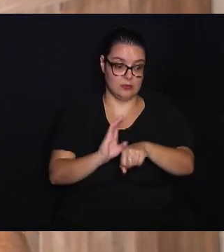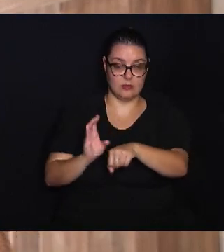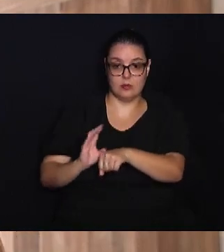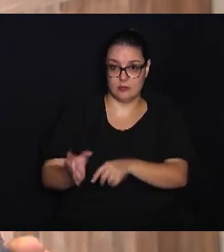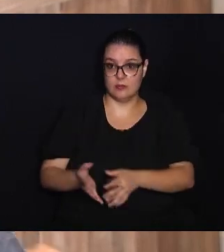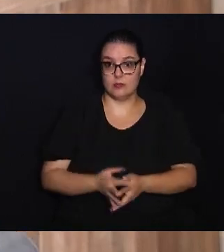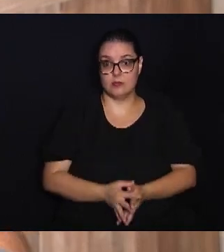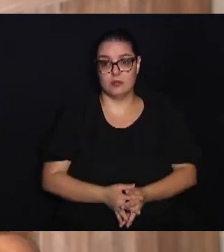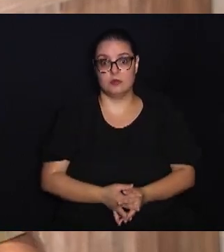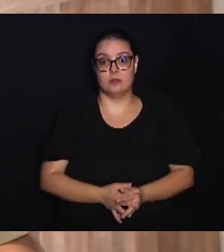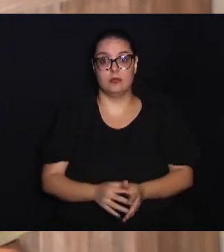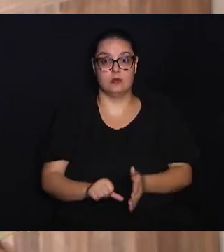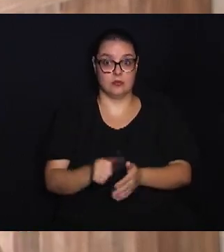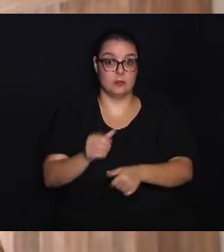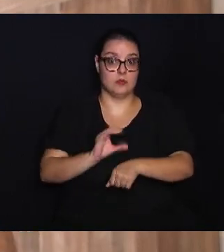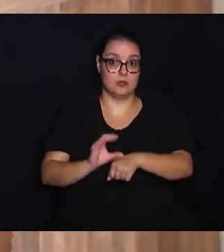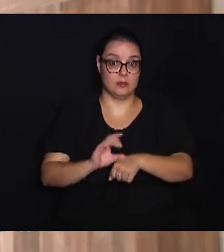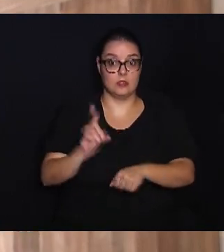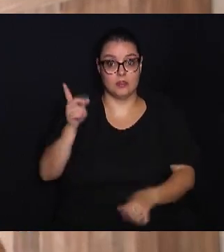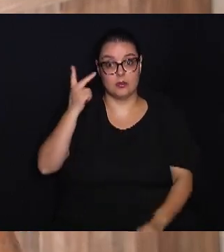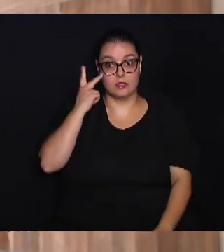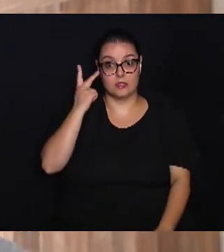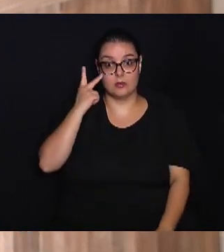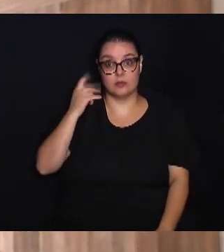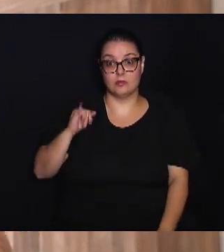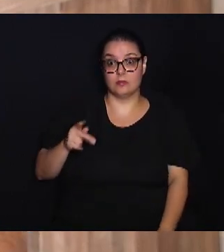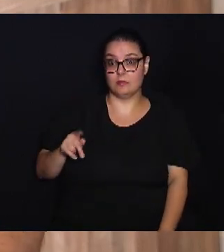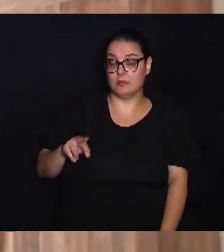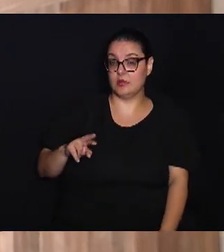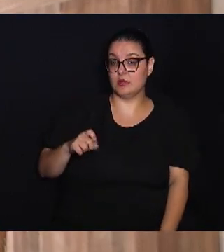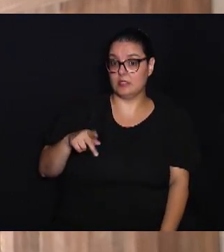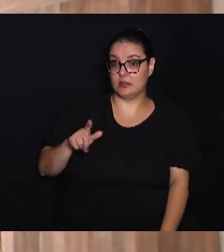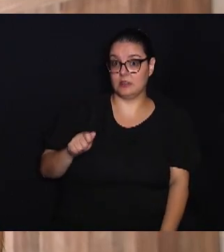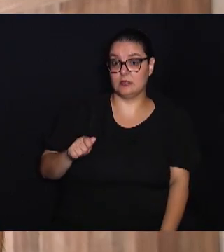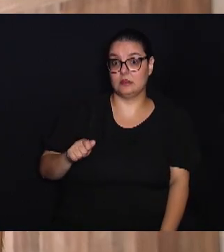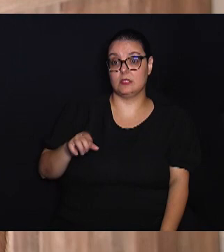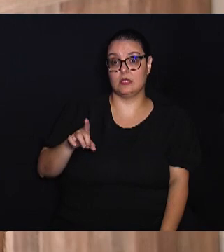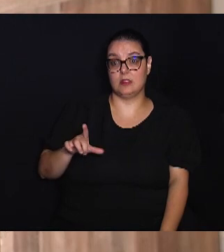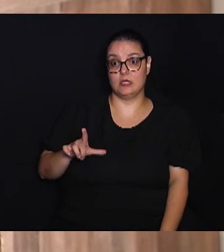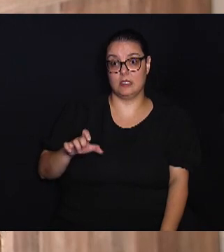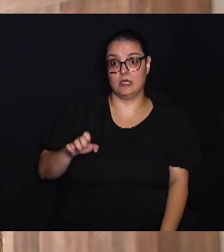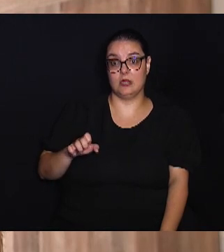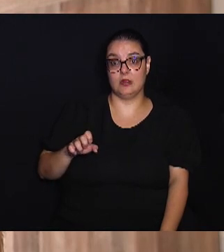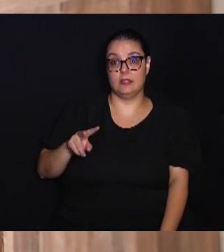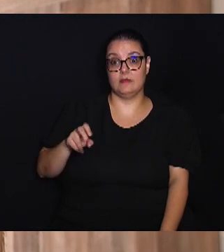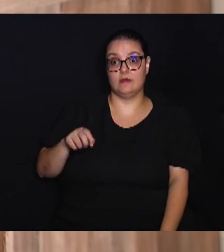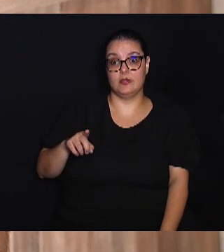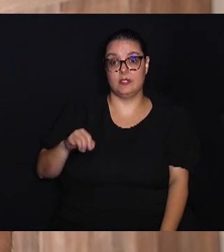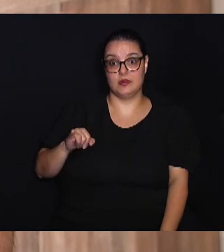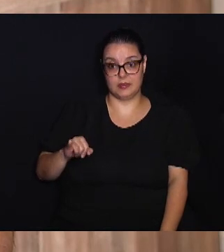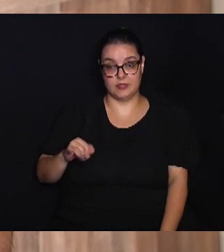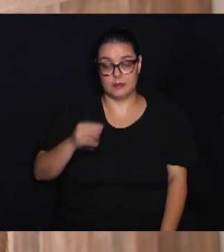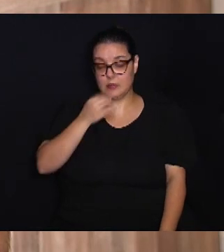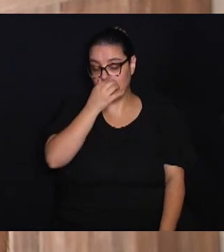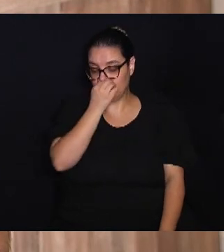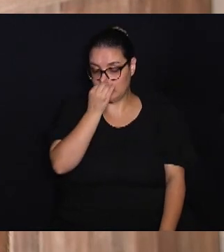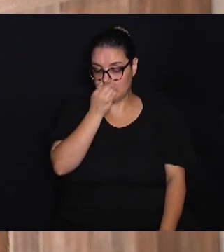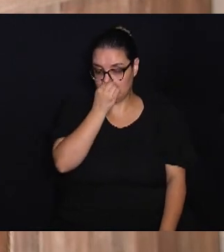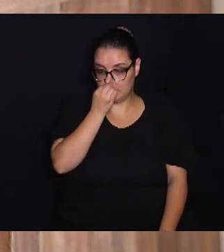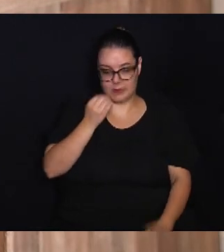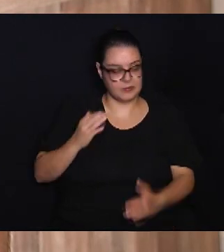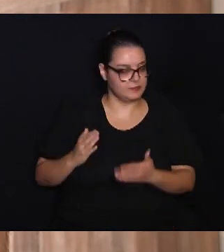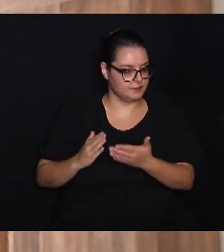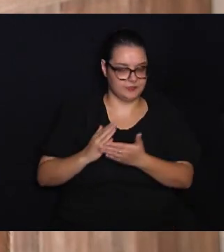cursos então Meu Primeiro Curso foi em São Paulo no Ipiranga na na levim com chimura e a partir